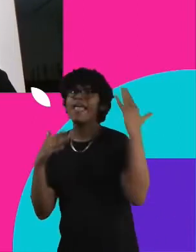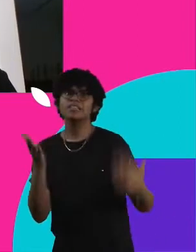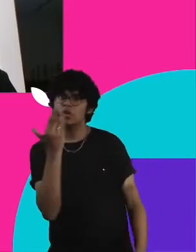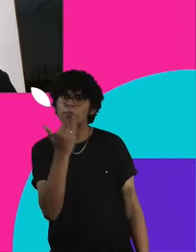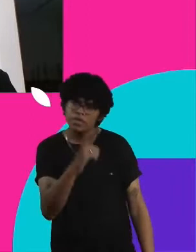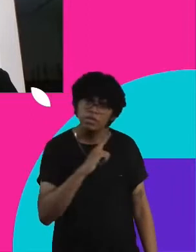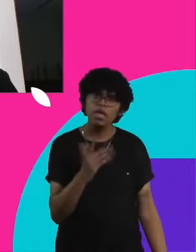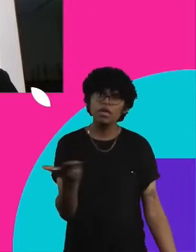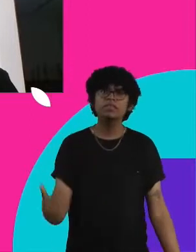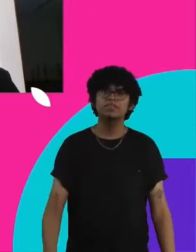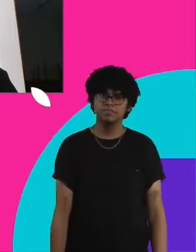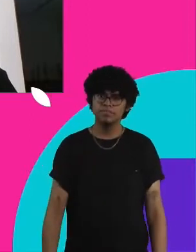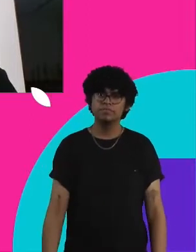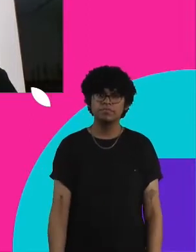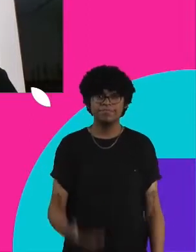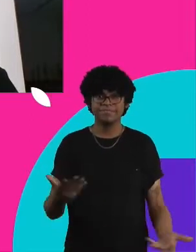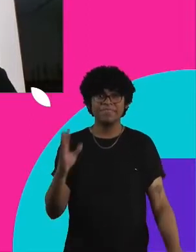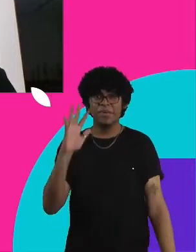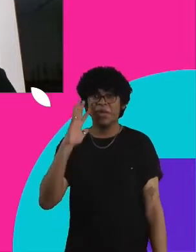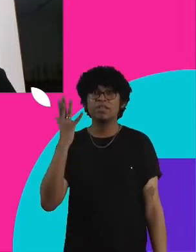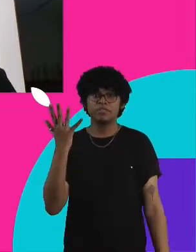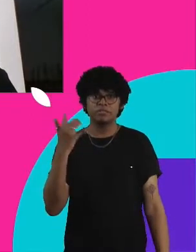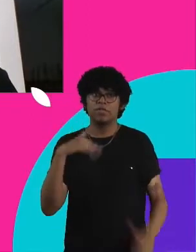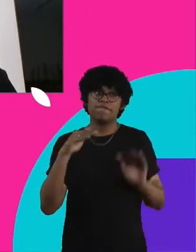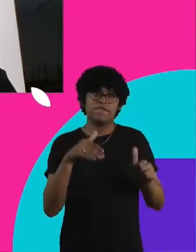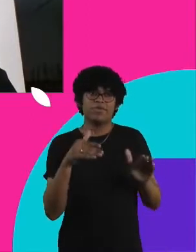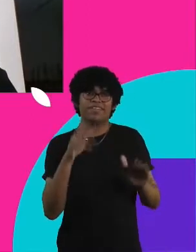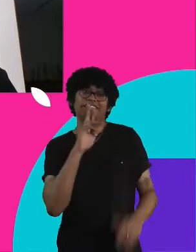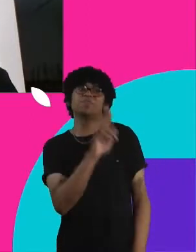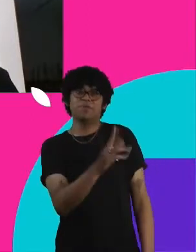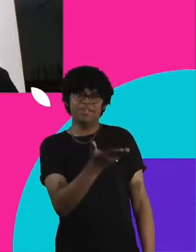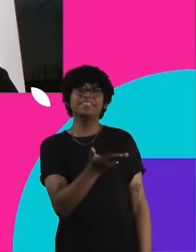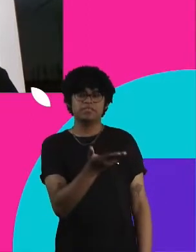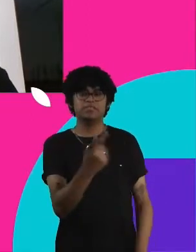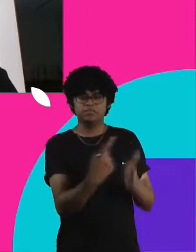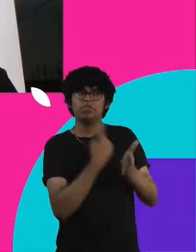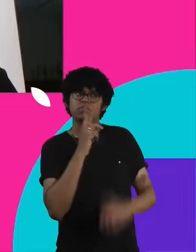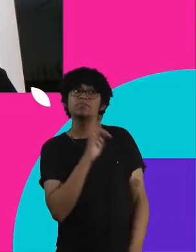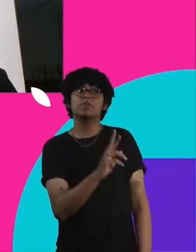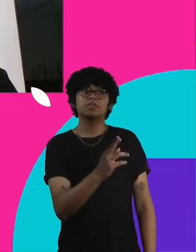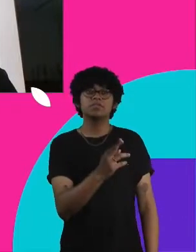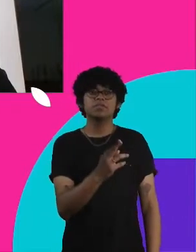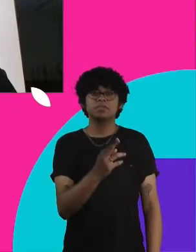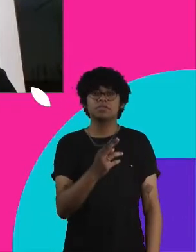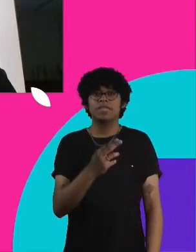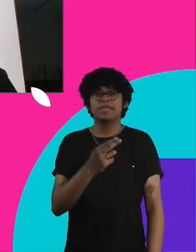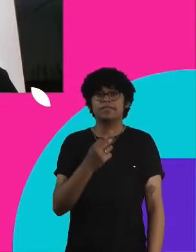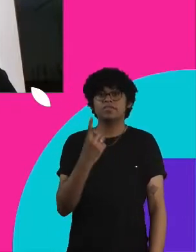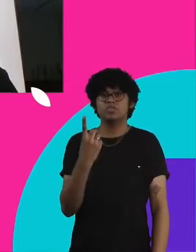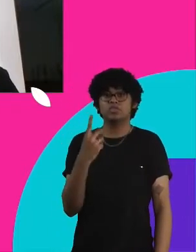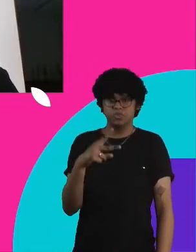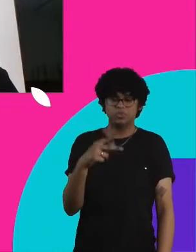aí, o que aconteceu aí, né, para focar na resposta aí do seu questionamento? No dia 12, 13 de março, mais ou menos, do